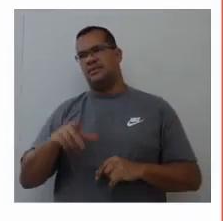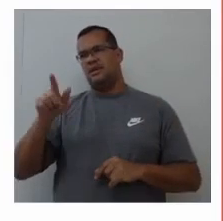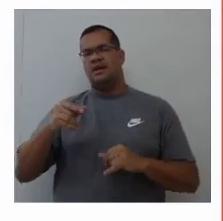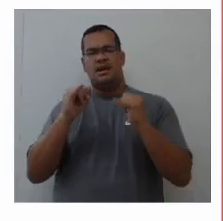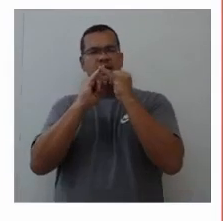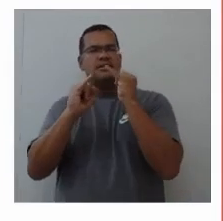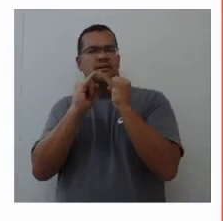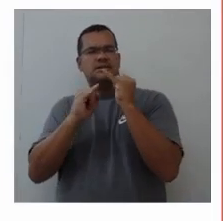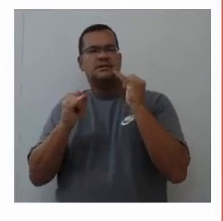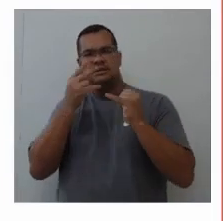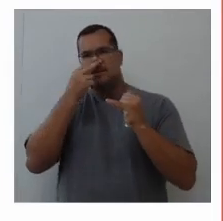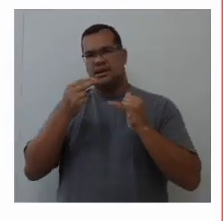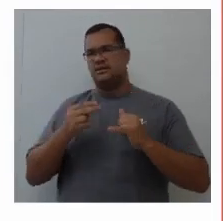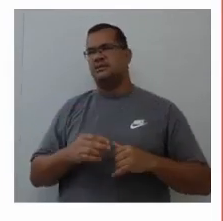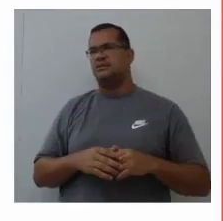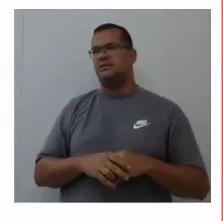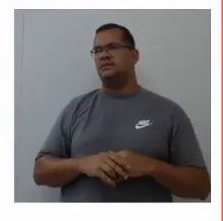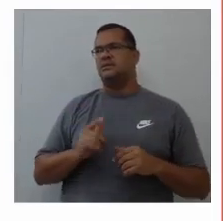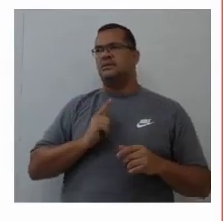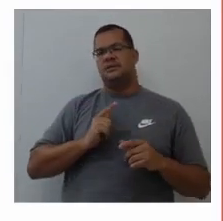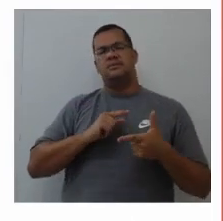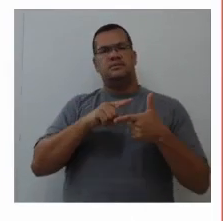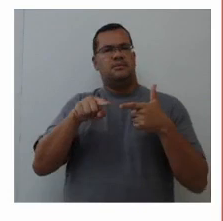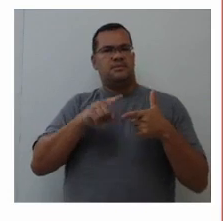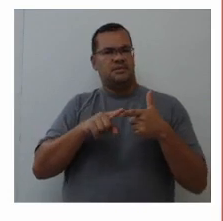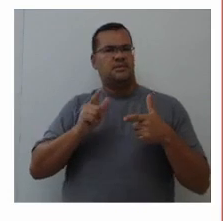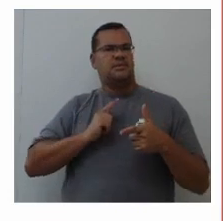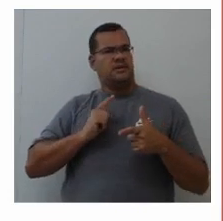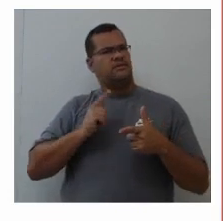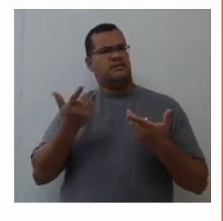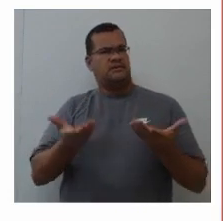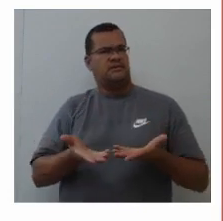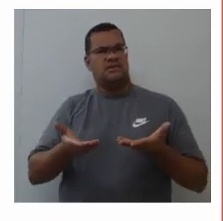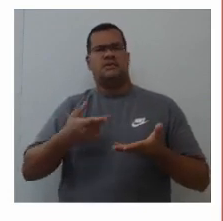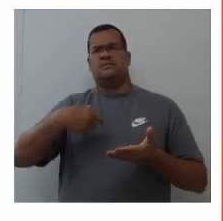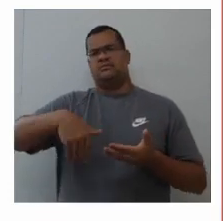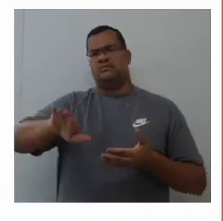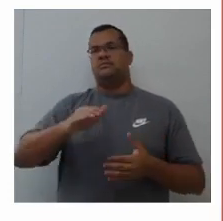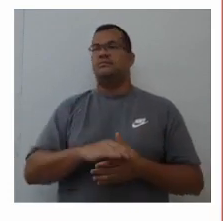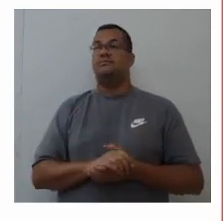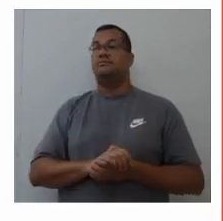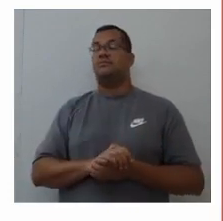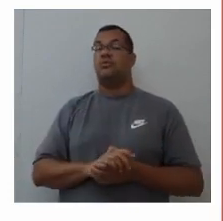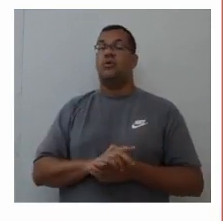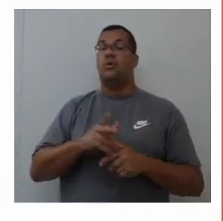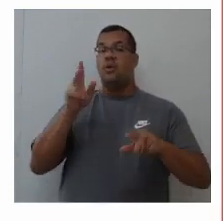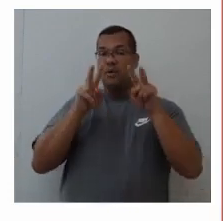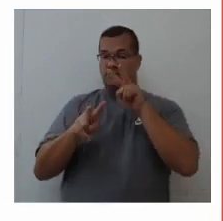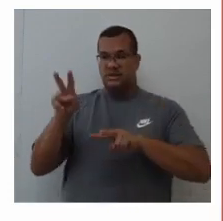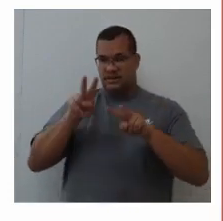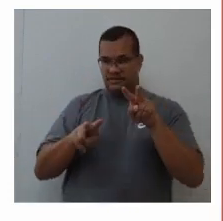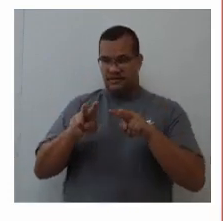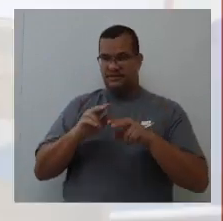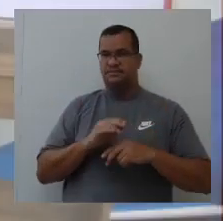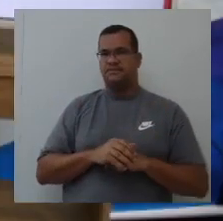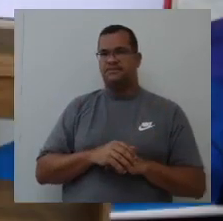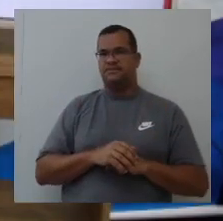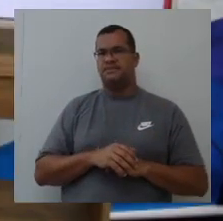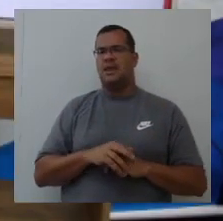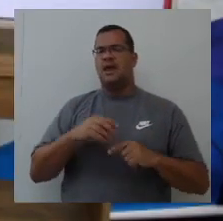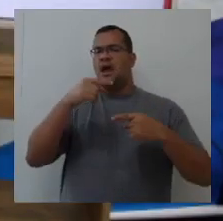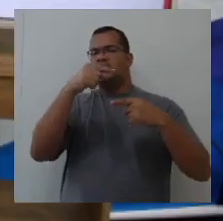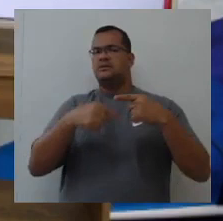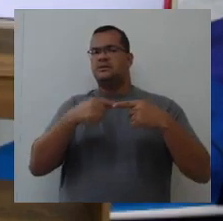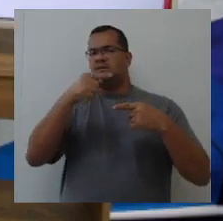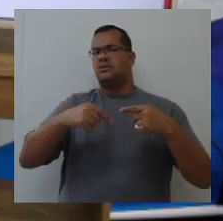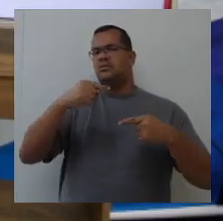nas representações de problemas que a gente vai se deparar com ele daqui a pouquinho, tá certo? Observe. A razão trigonométrica é importante a